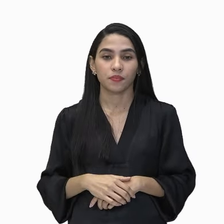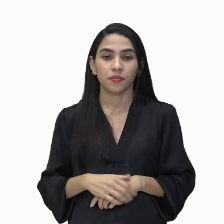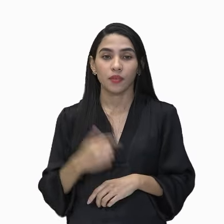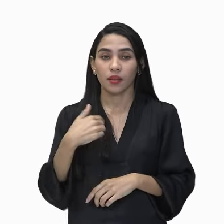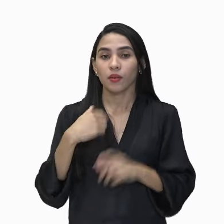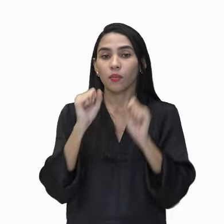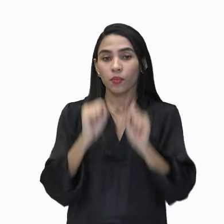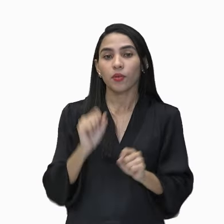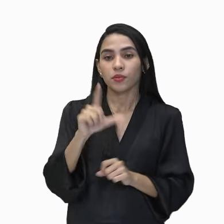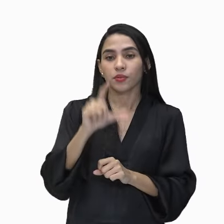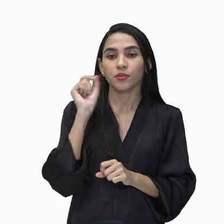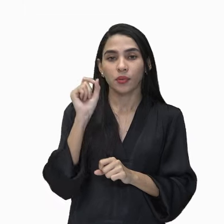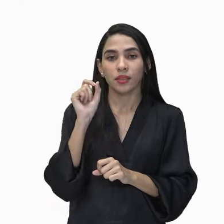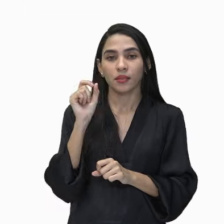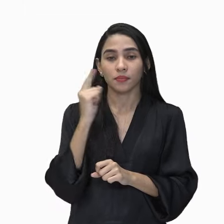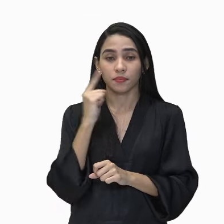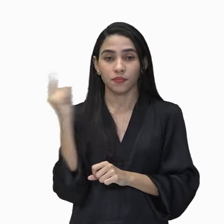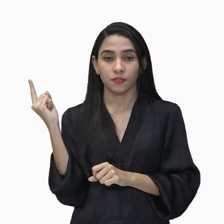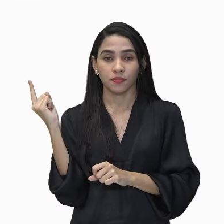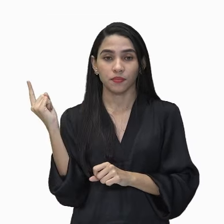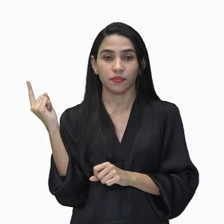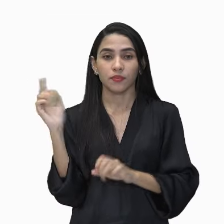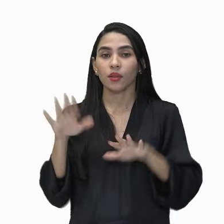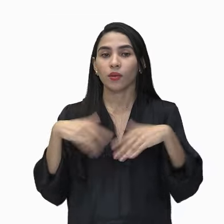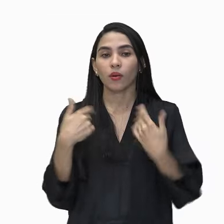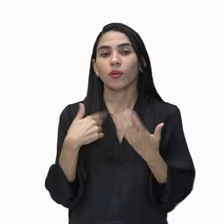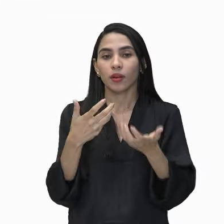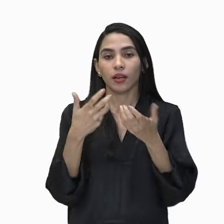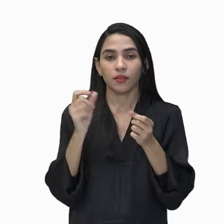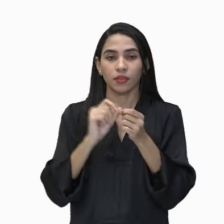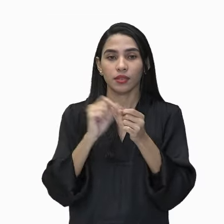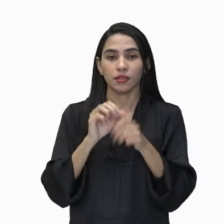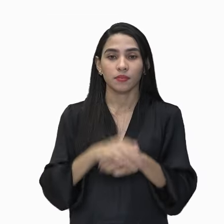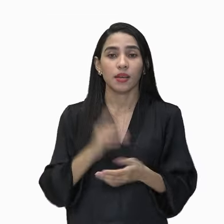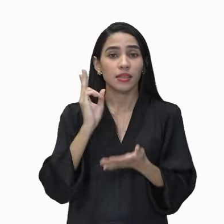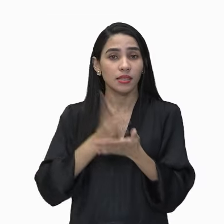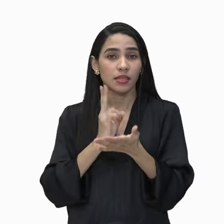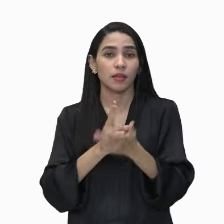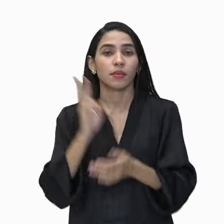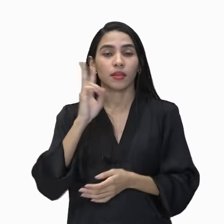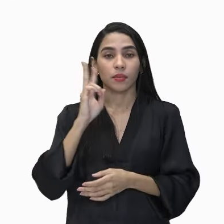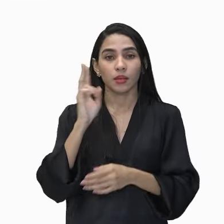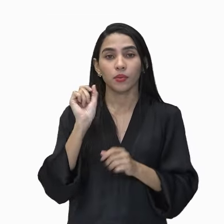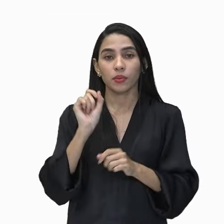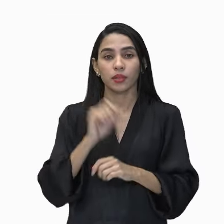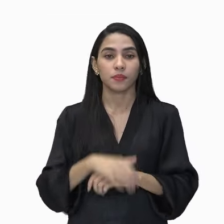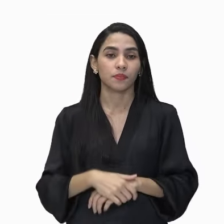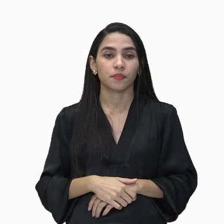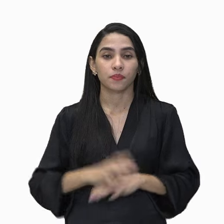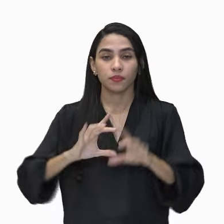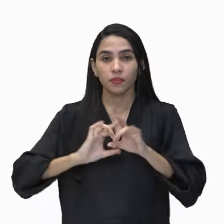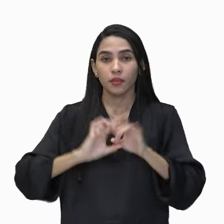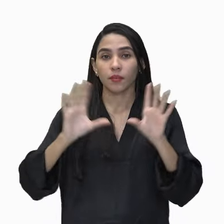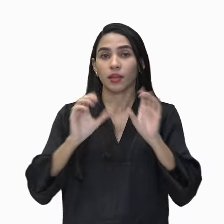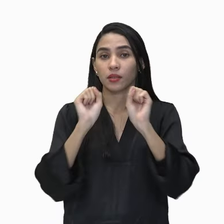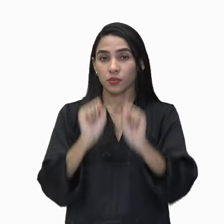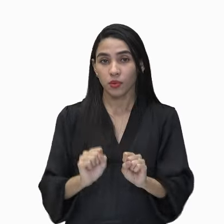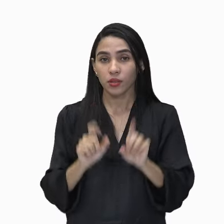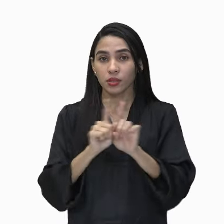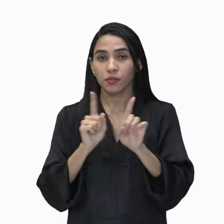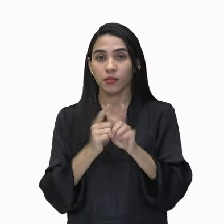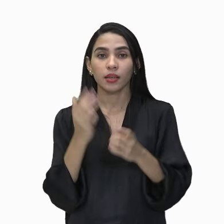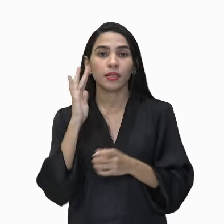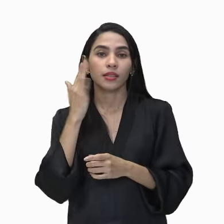posso escolher essa chave, né? Qual é que eu quero fazer? Sempre lembrando, tá, que a liberdade pode ser entendida